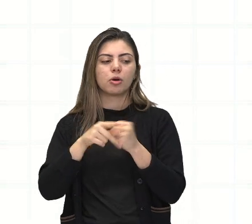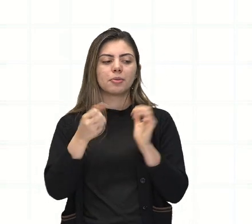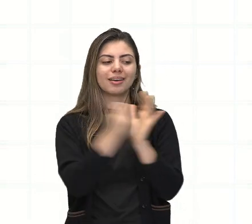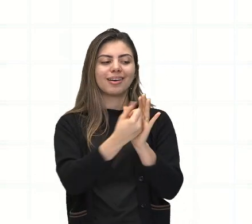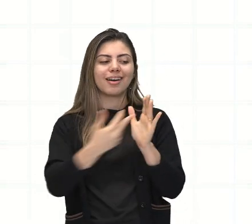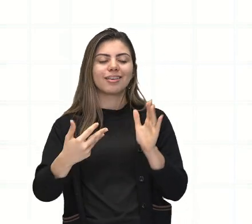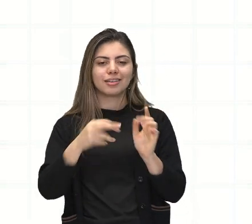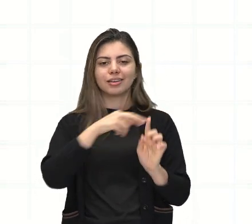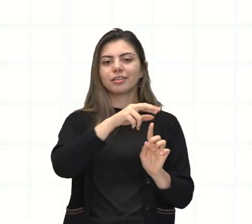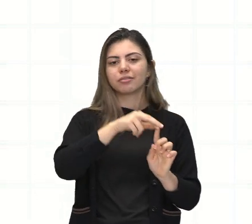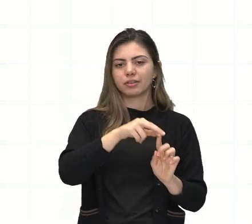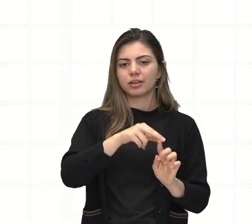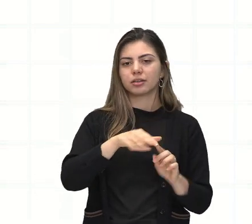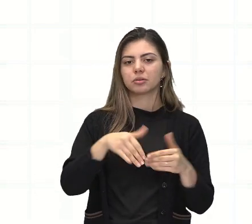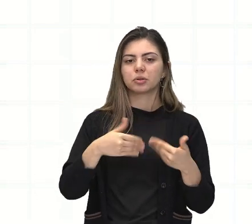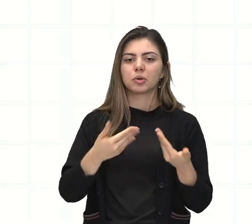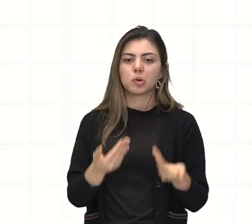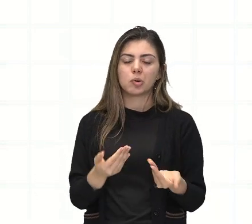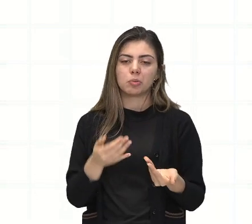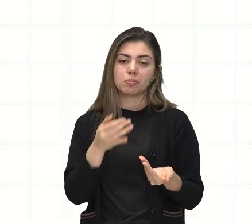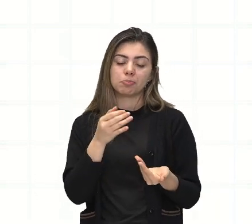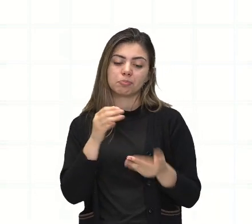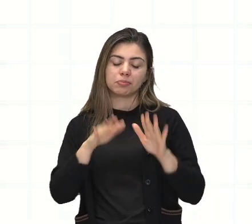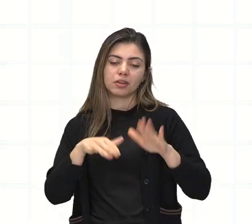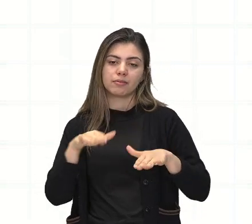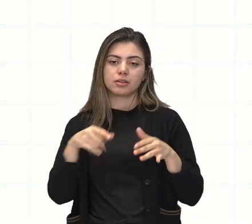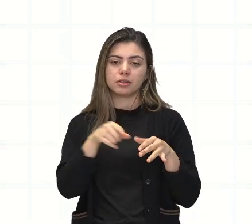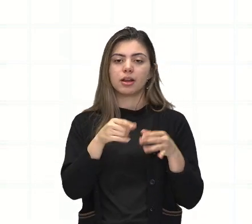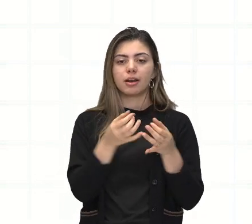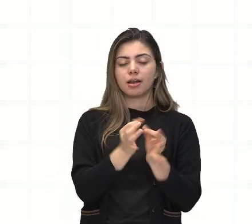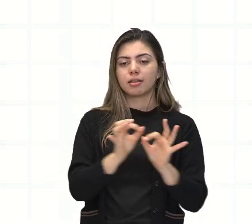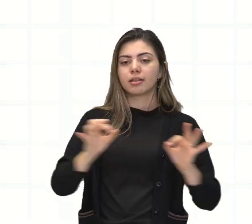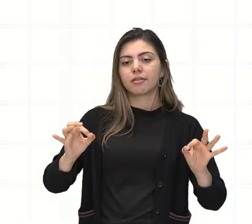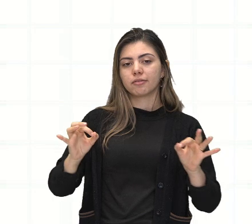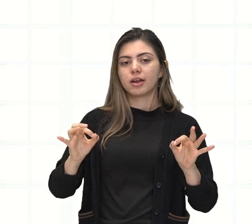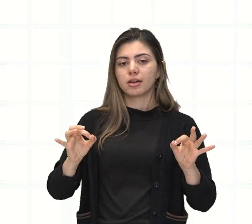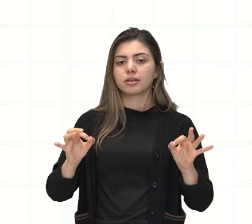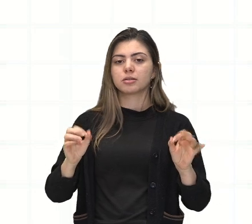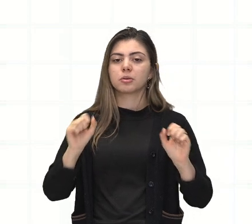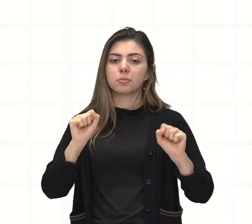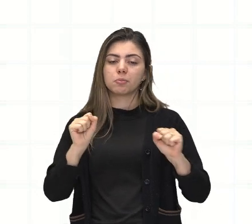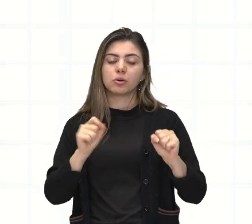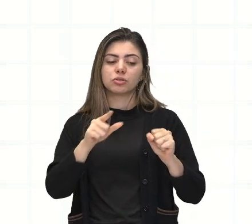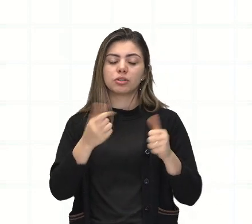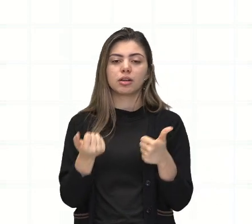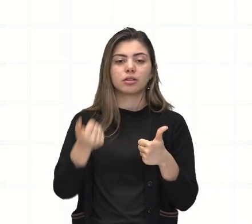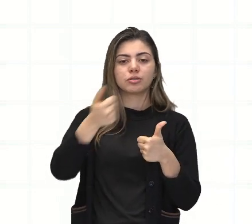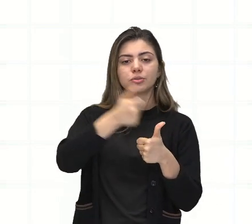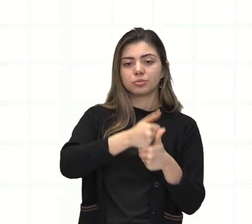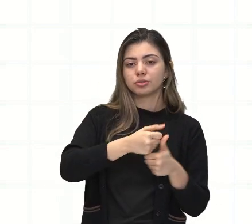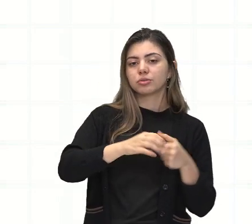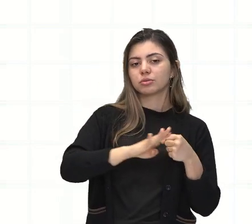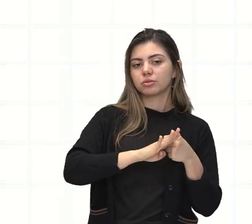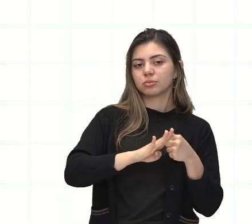caracterizá-lo, ou, em determinado contexto, podem assumir o lugar desse